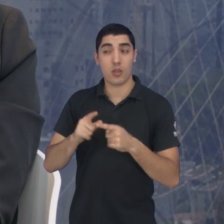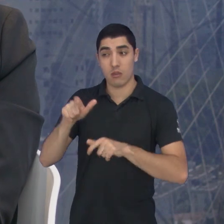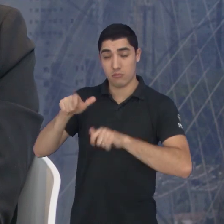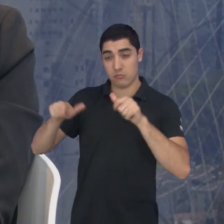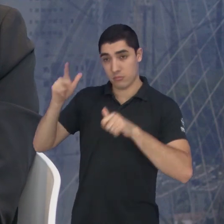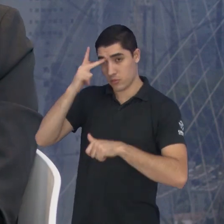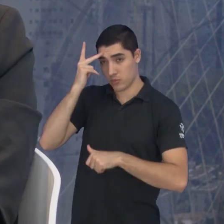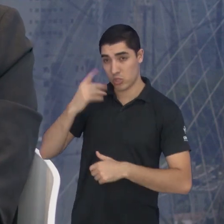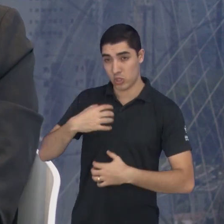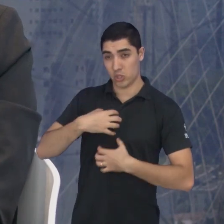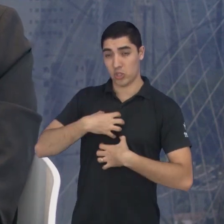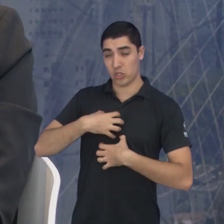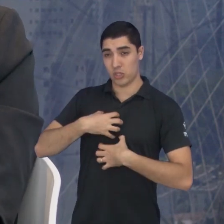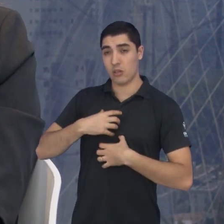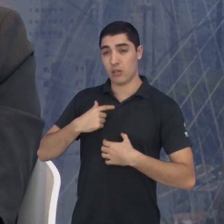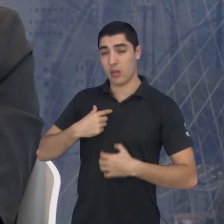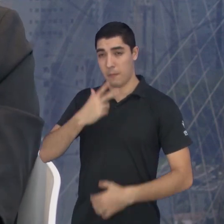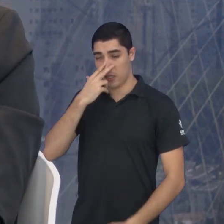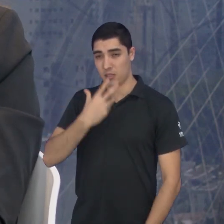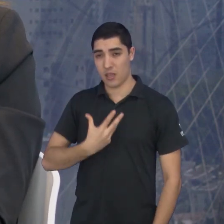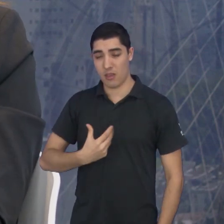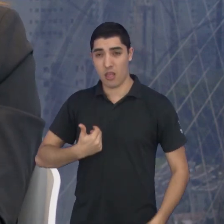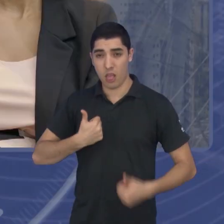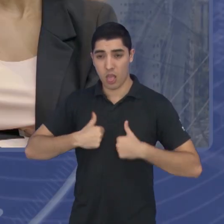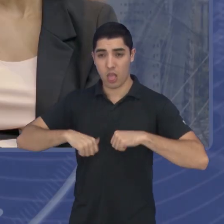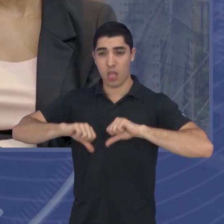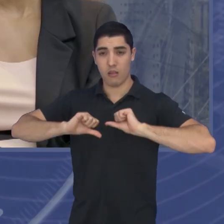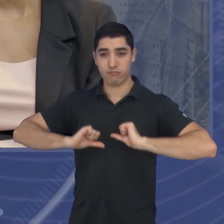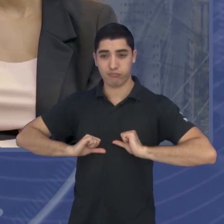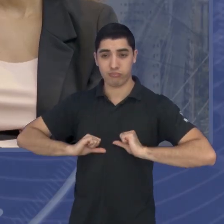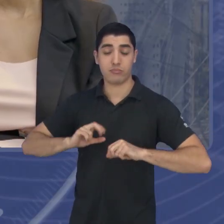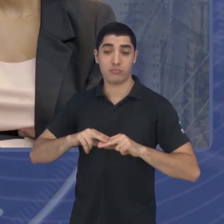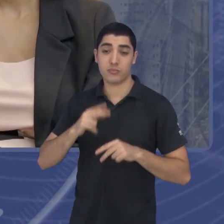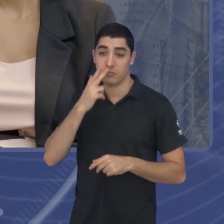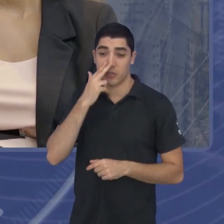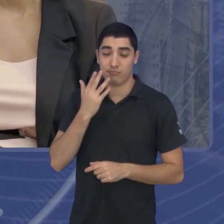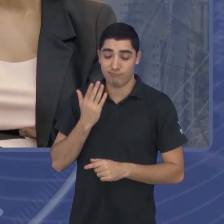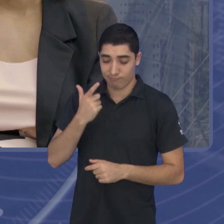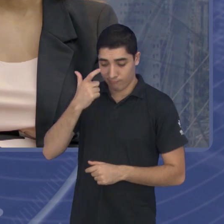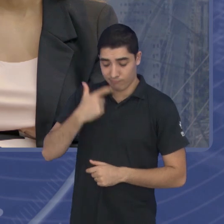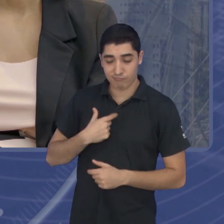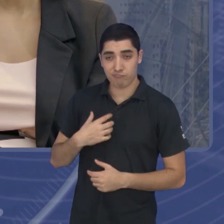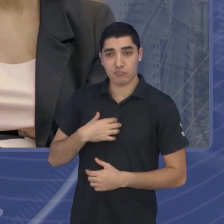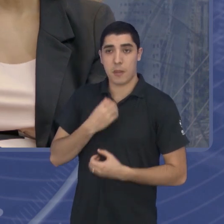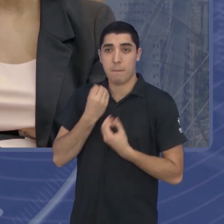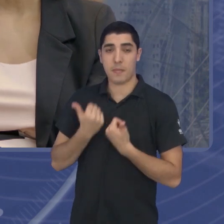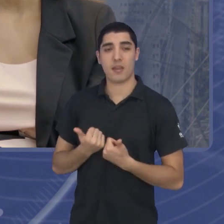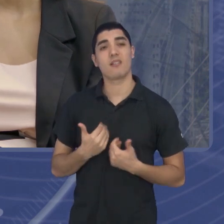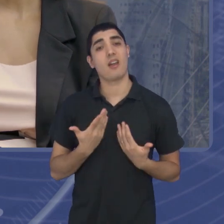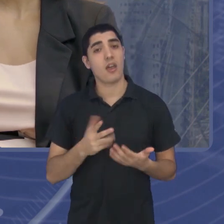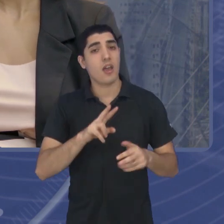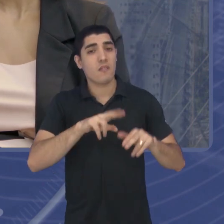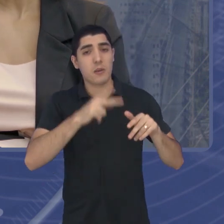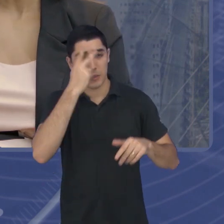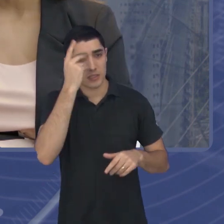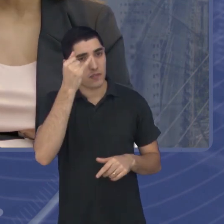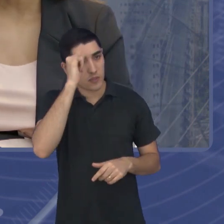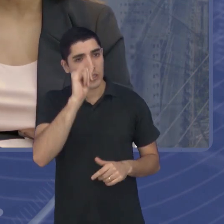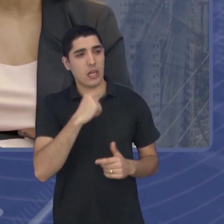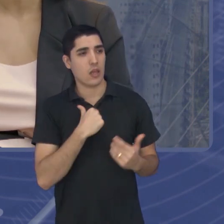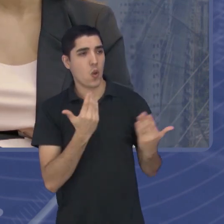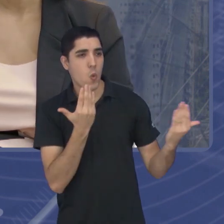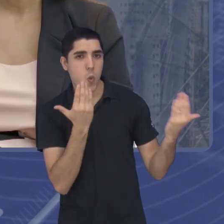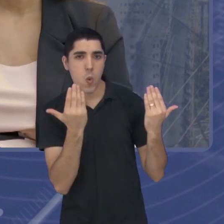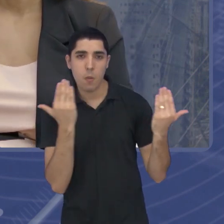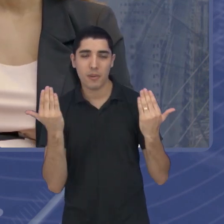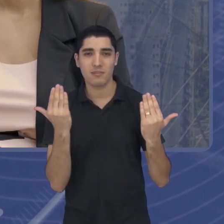mina a autoestima é a gente se perder dentro da gente mesmo. Sem dúvida, encontrar o que é ideal para você, né? Não ficar se comparando também,